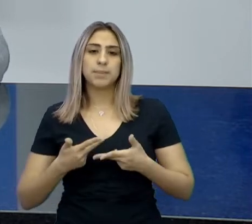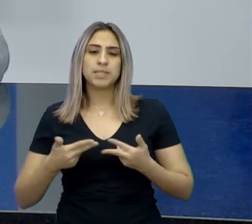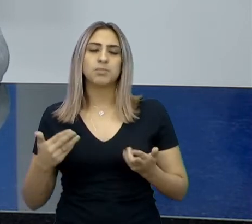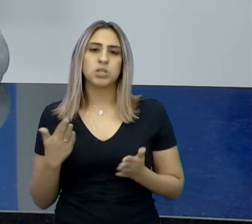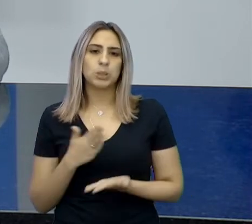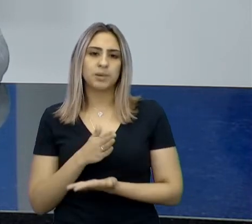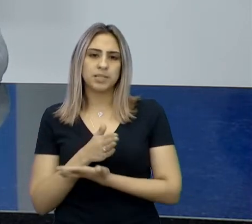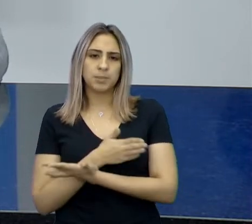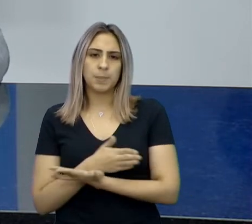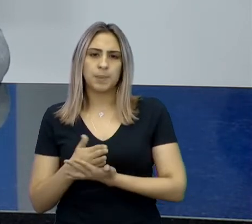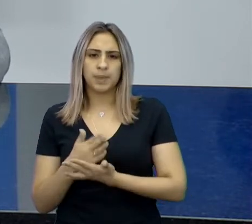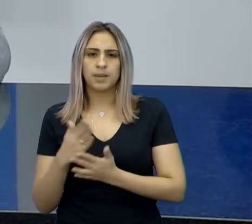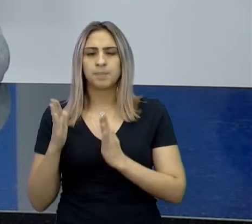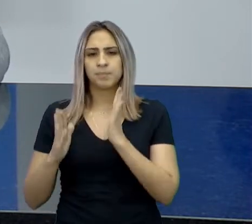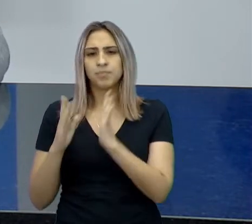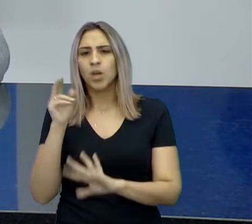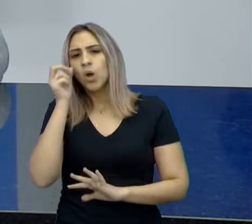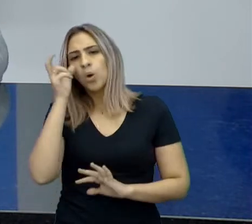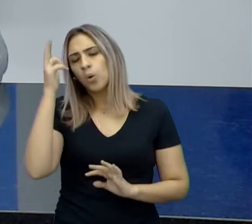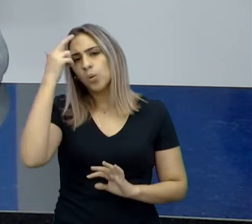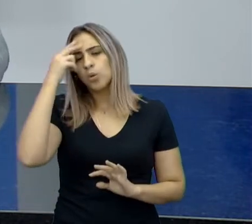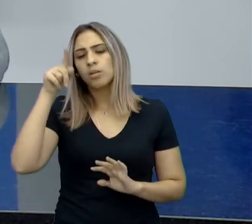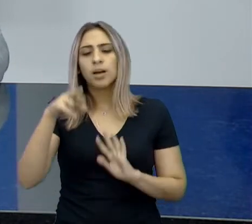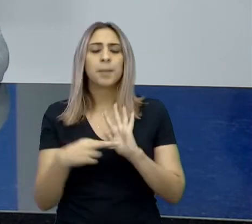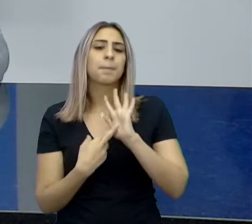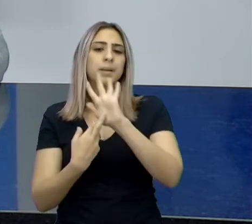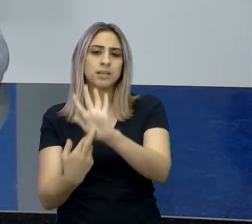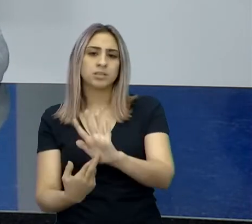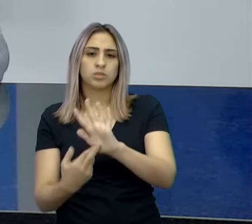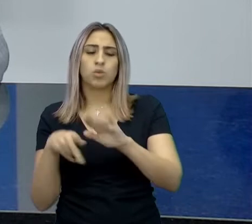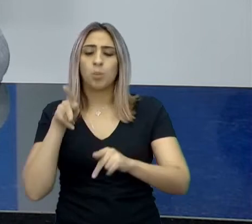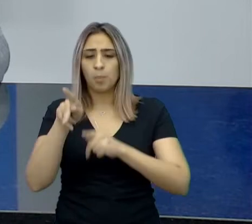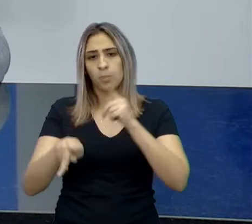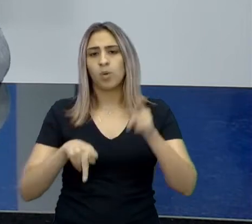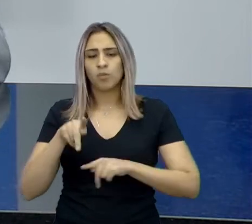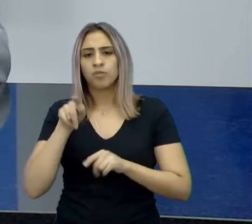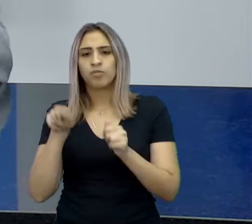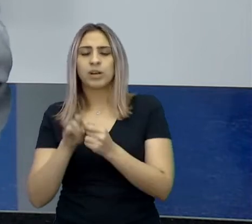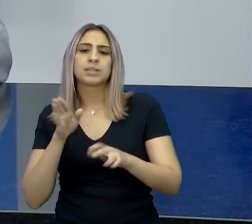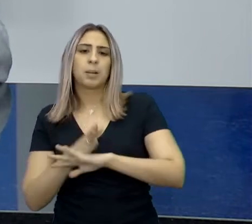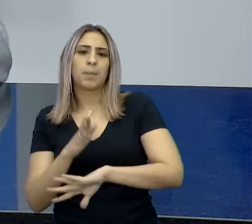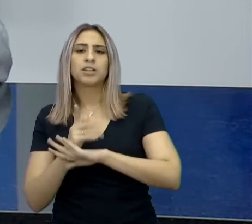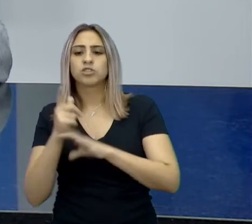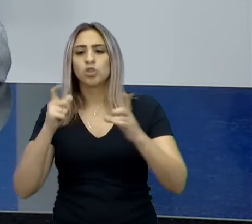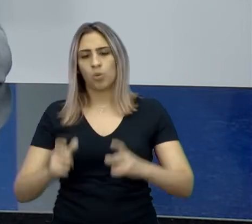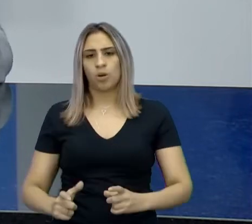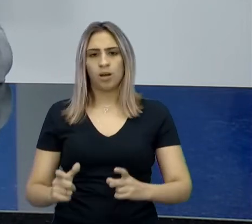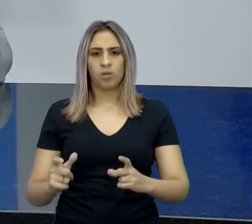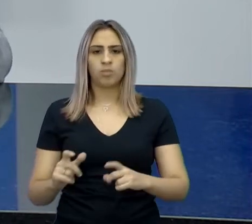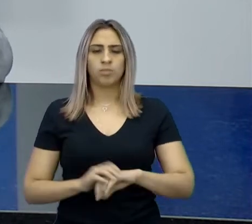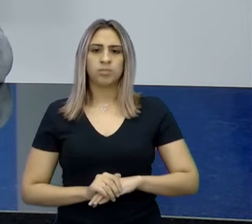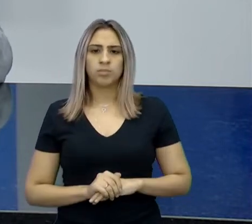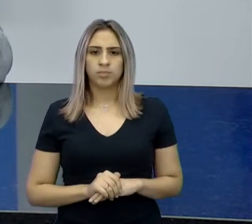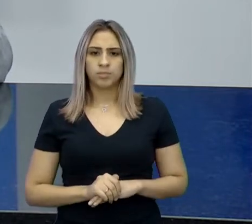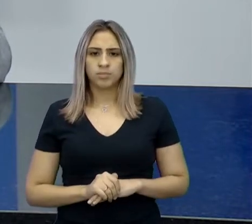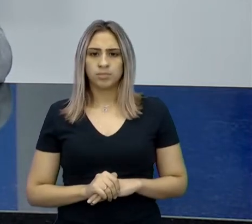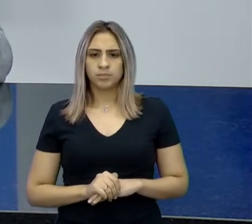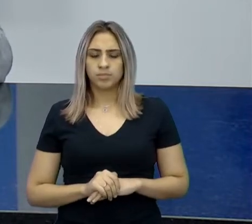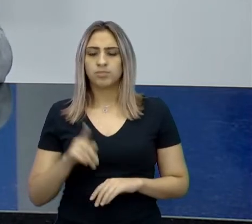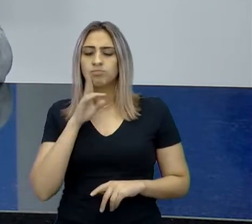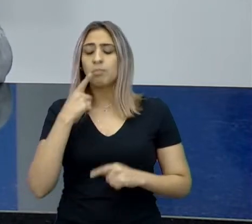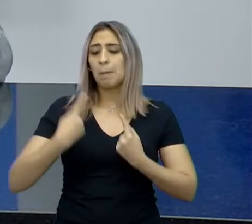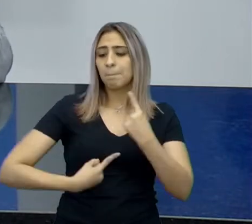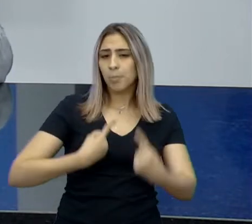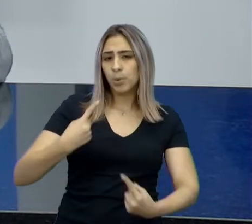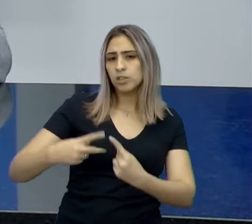enfim. Toda a parte cultural, né, que representa o povo também faz parte do território, né? Então a gente tem o âmbito